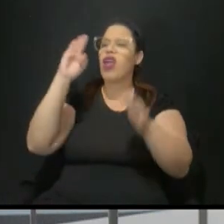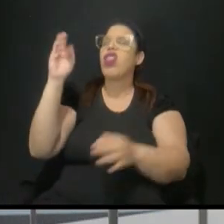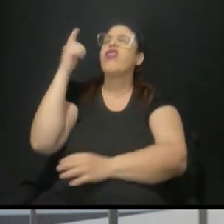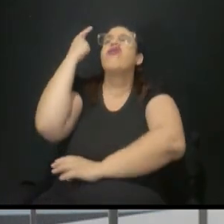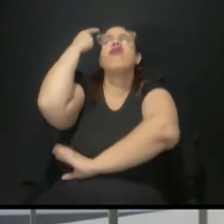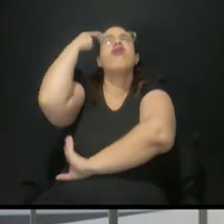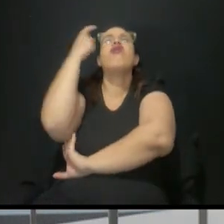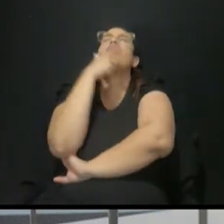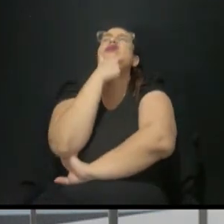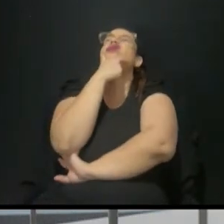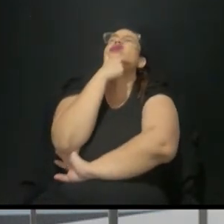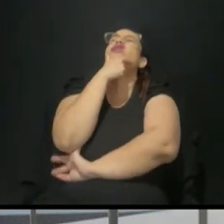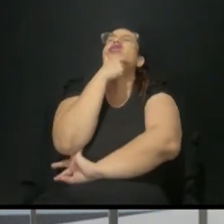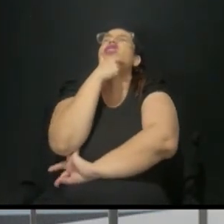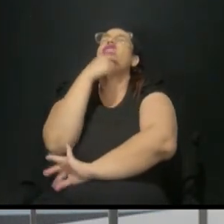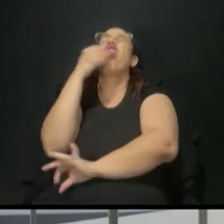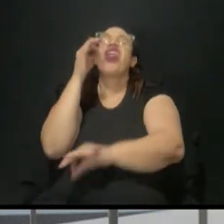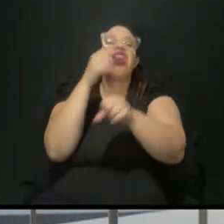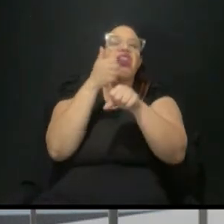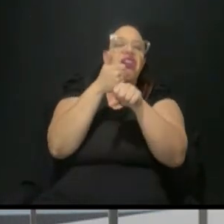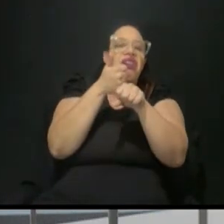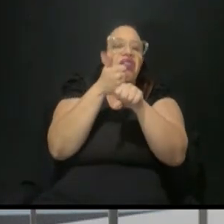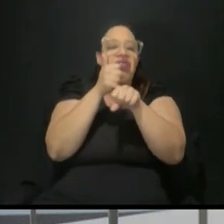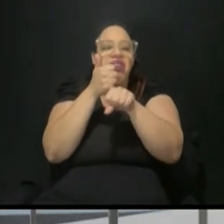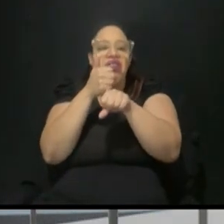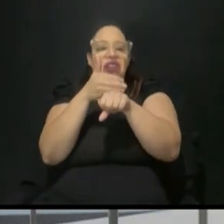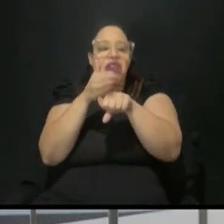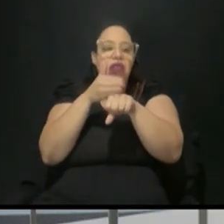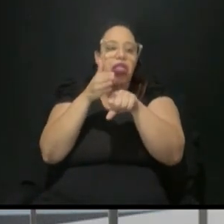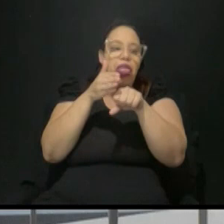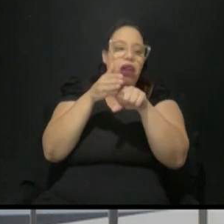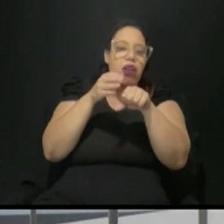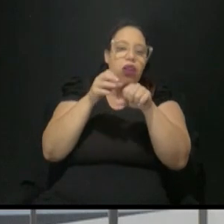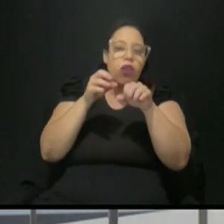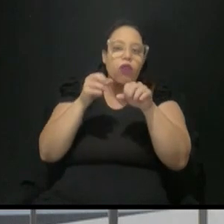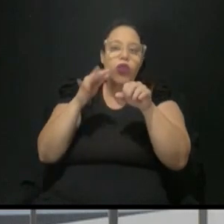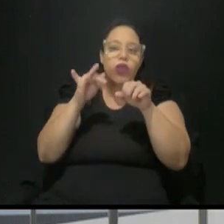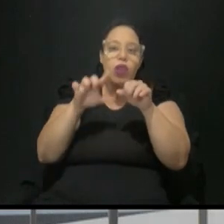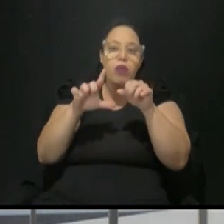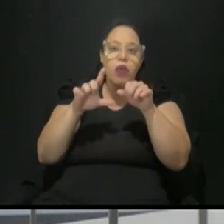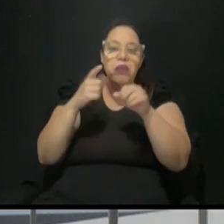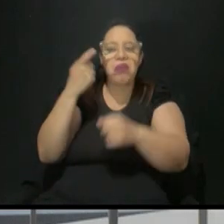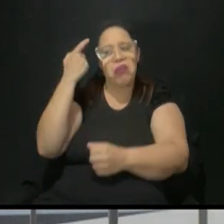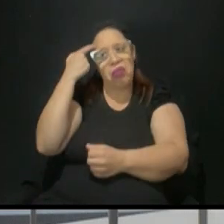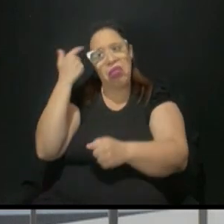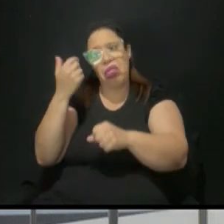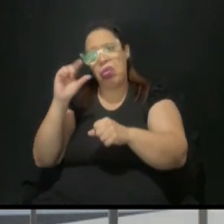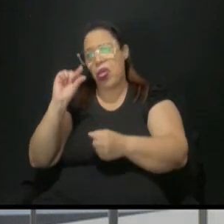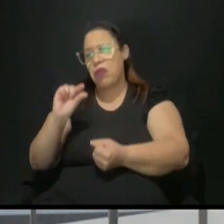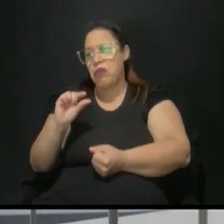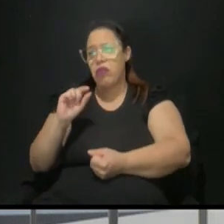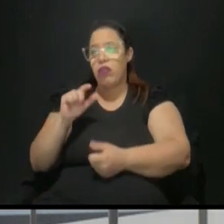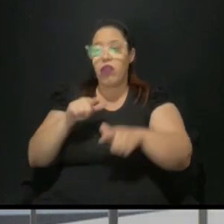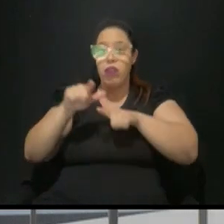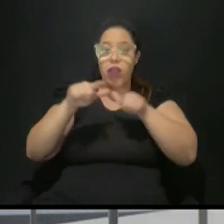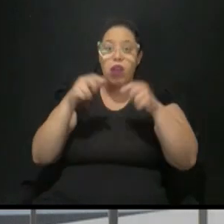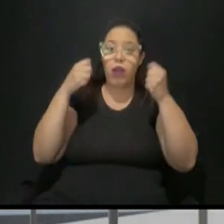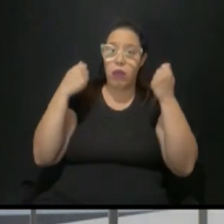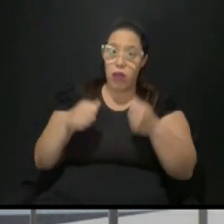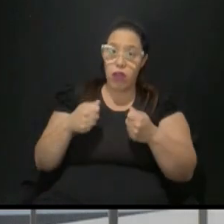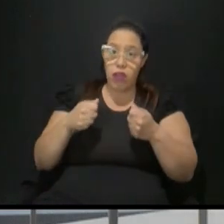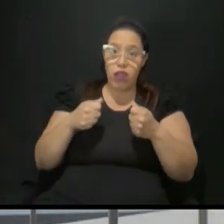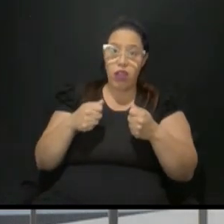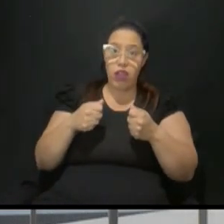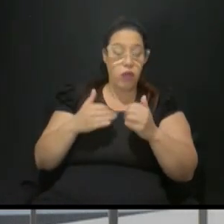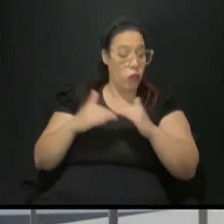treinador de futebol, uma outra coisa, mas menos pensar esse trabalho que ele pode estar também desenvolvendo, ser